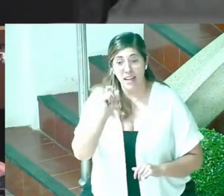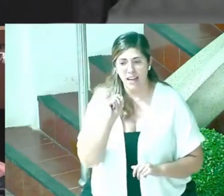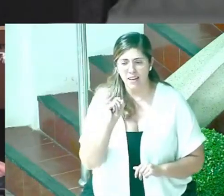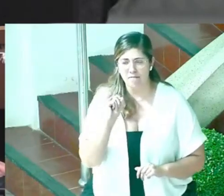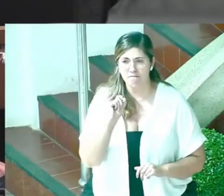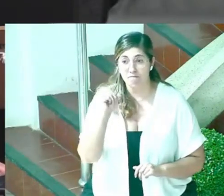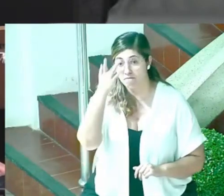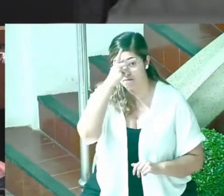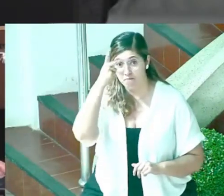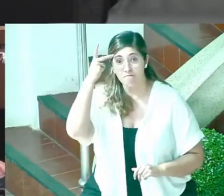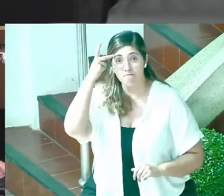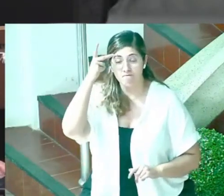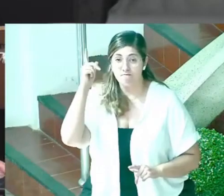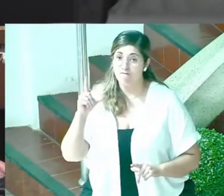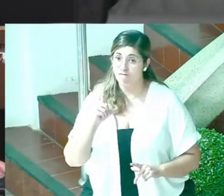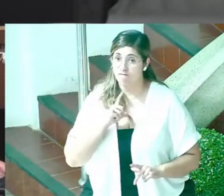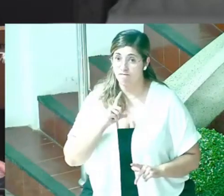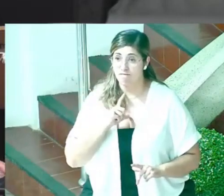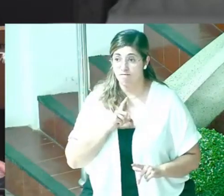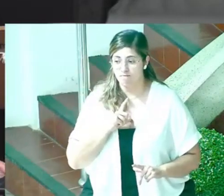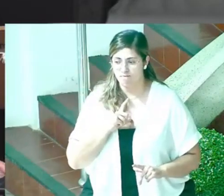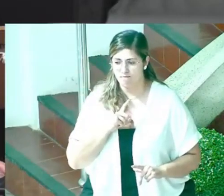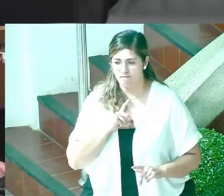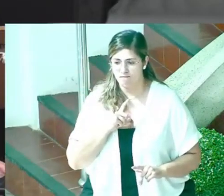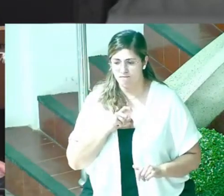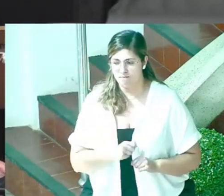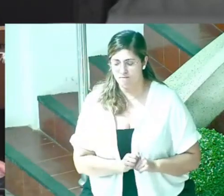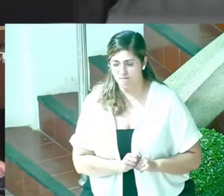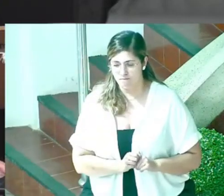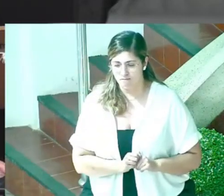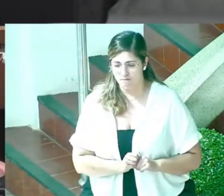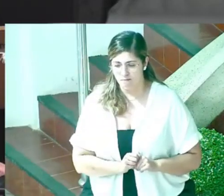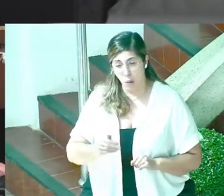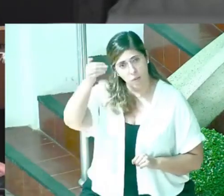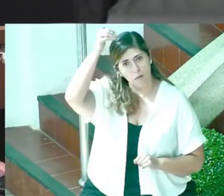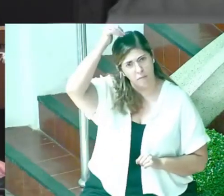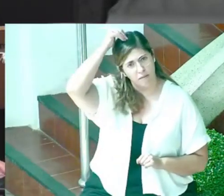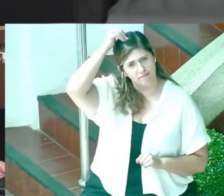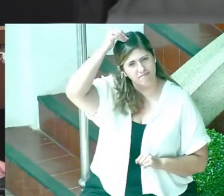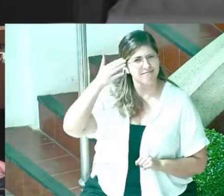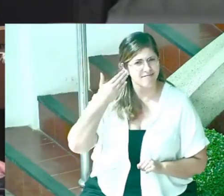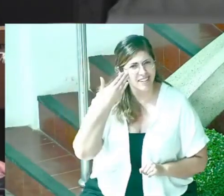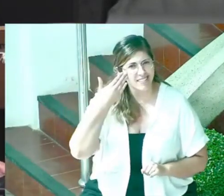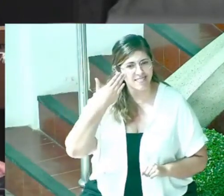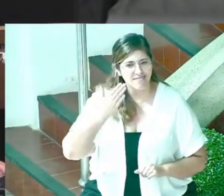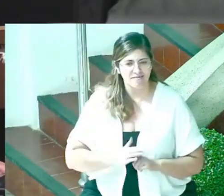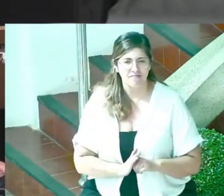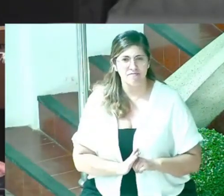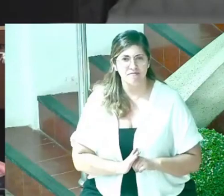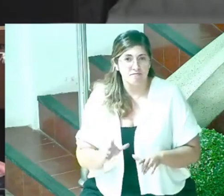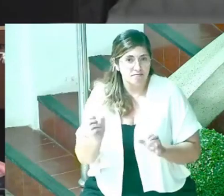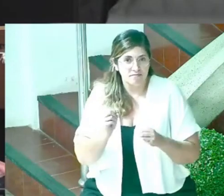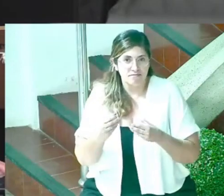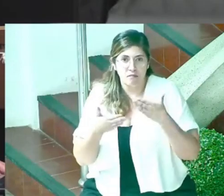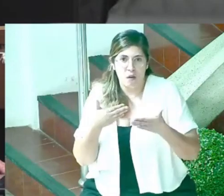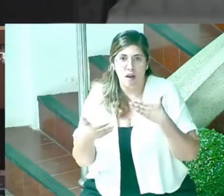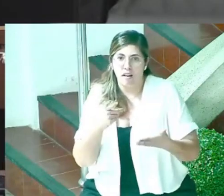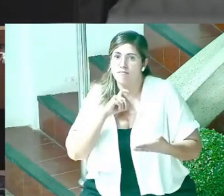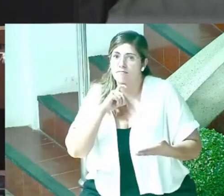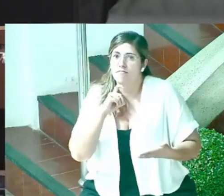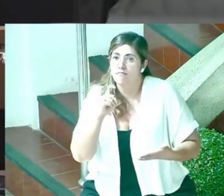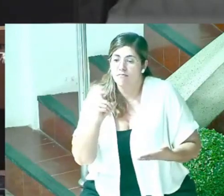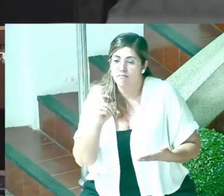Portanto, responder essas perguntas nos são importantíssimas. Em primeiro lugar, o entendimento de que o